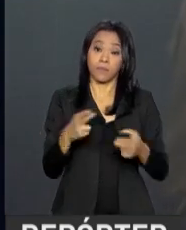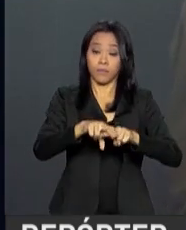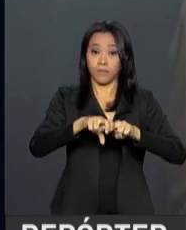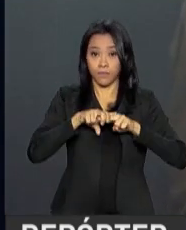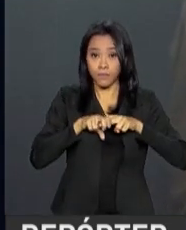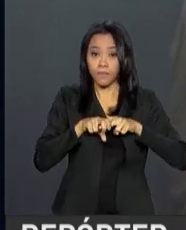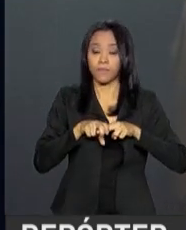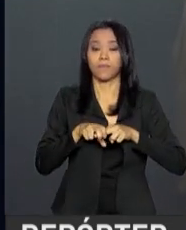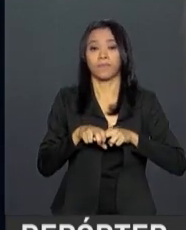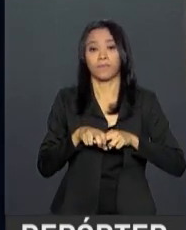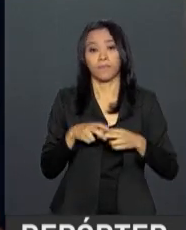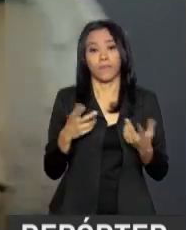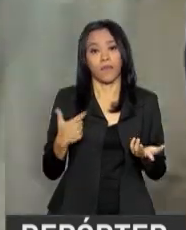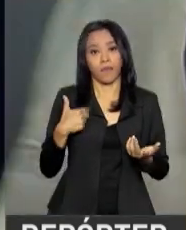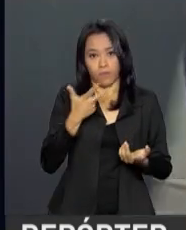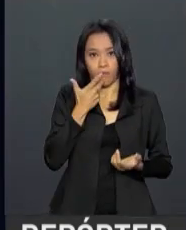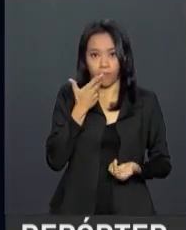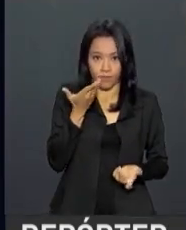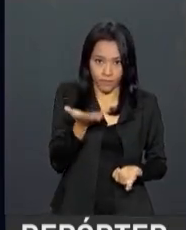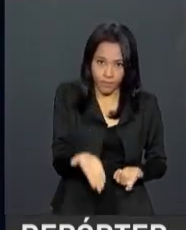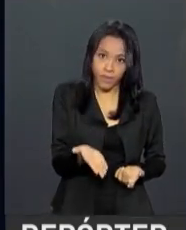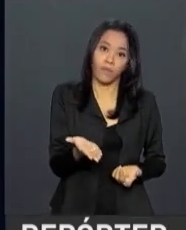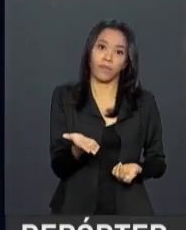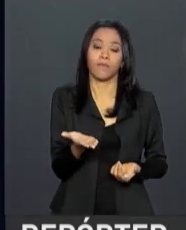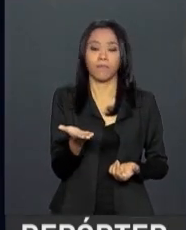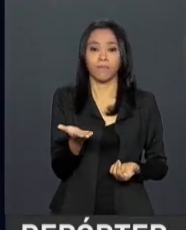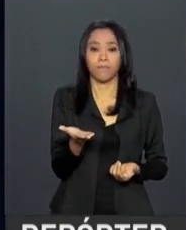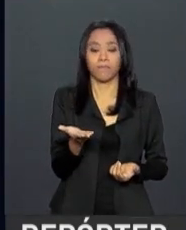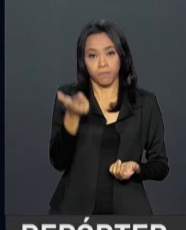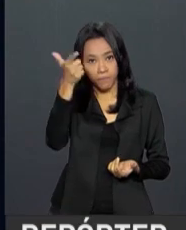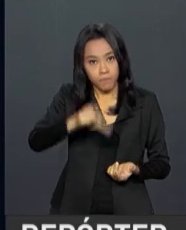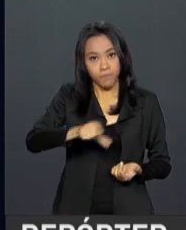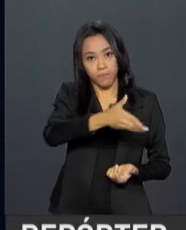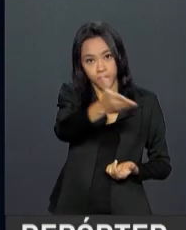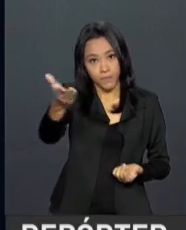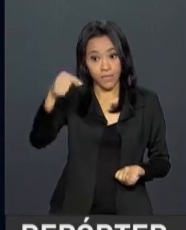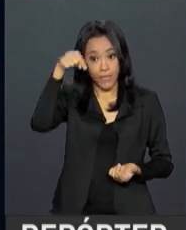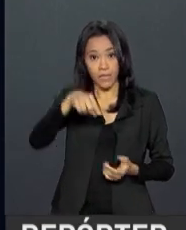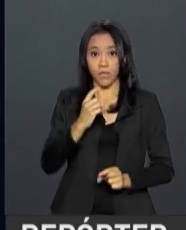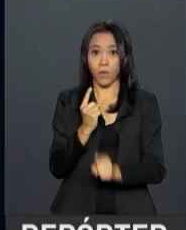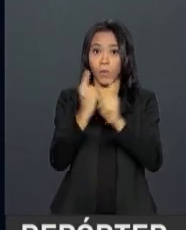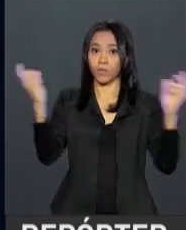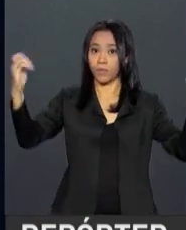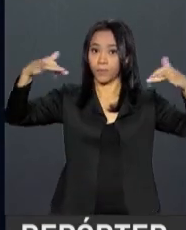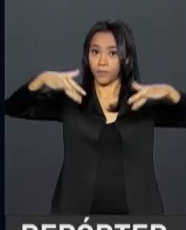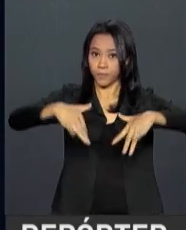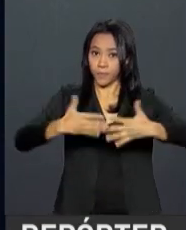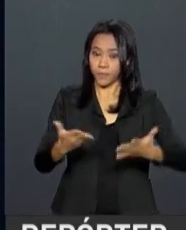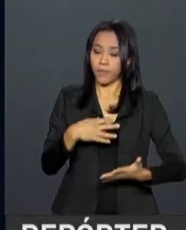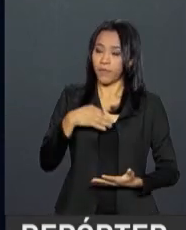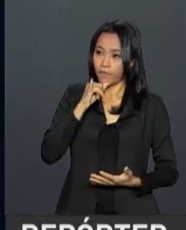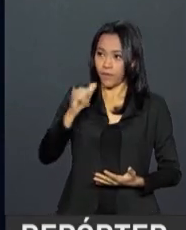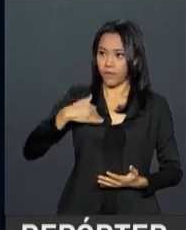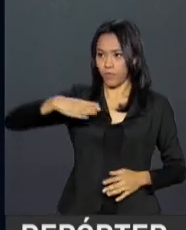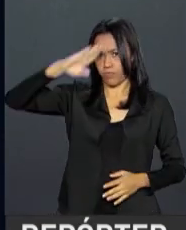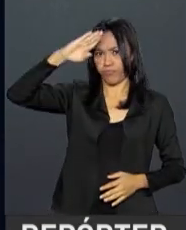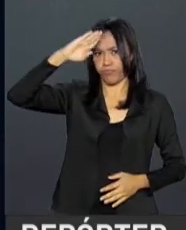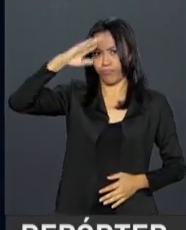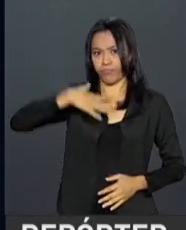isso, registro eu enfaticamente esta solenidade, senhor comandante,